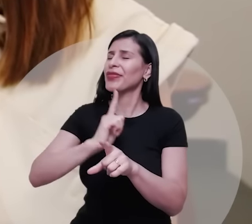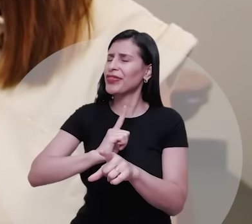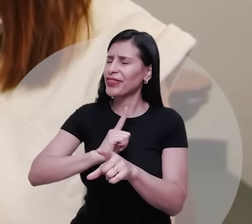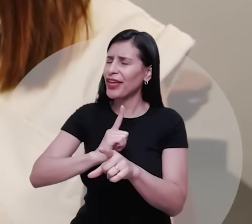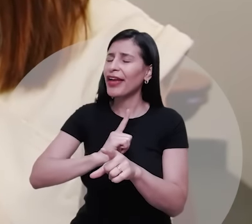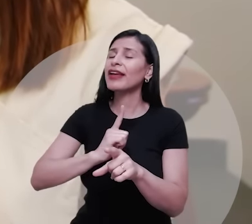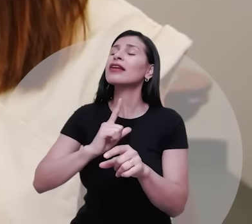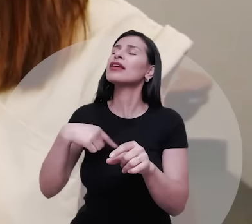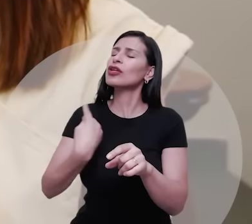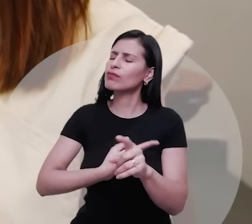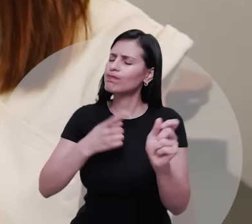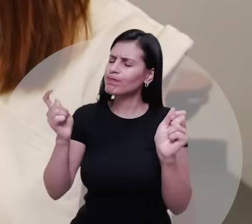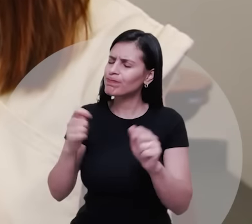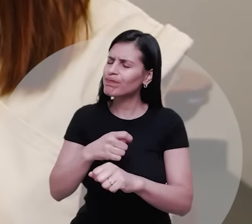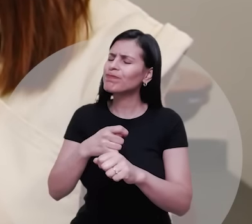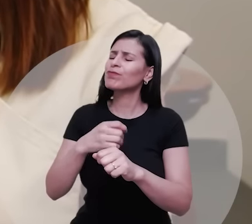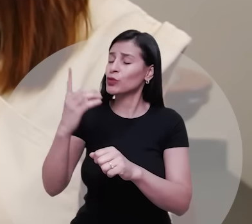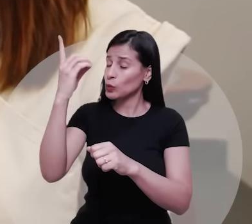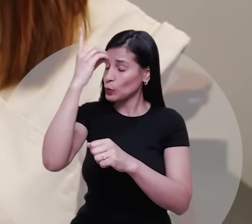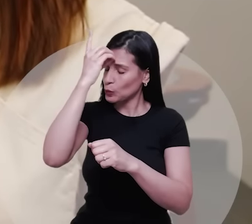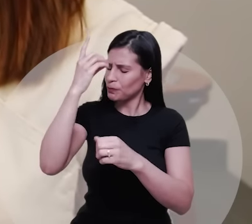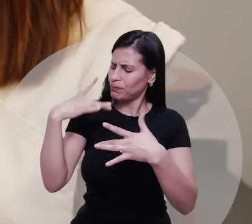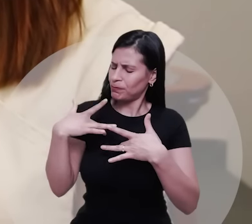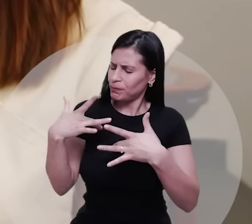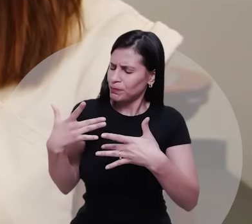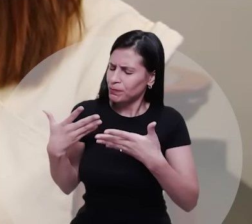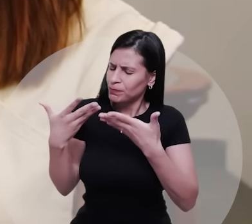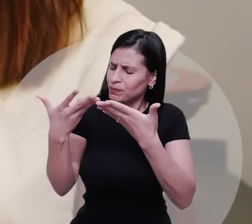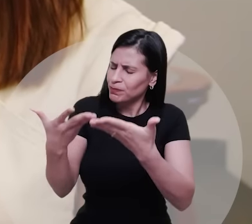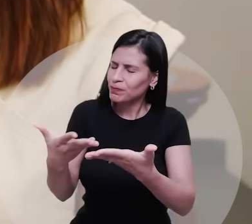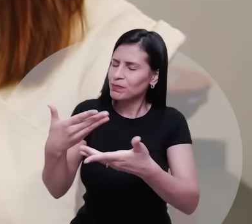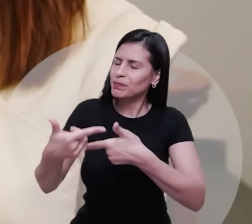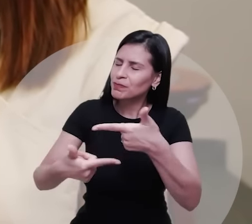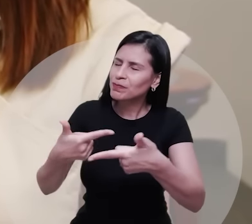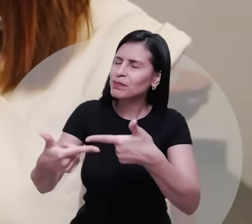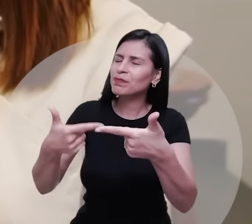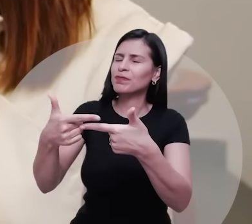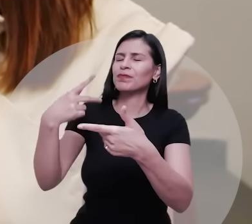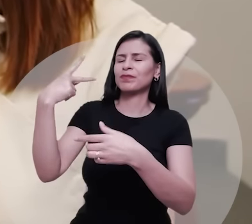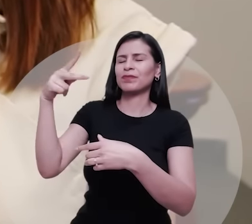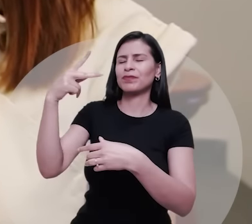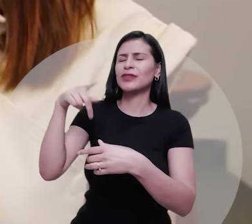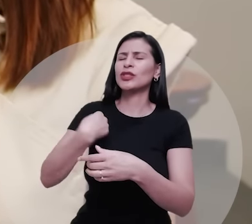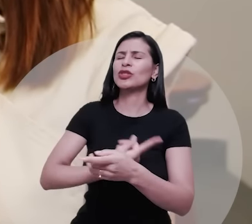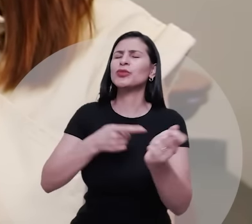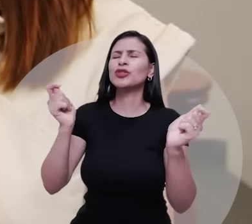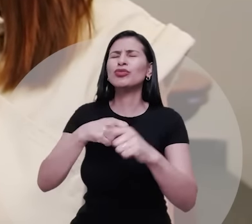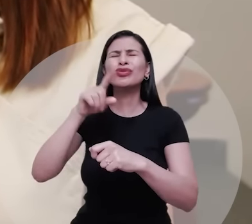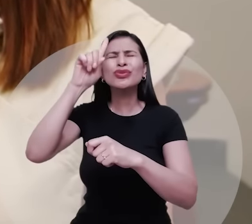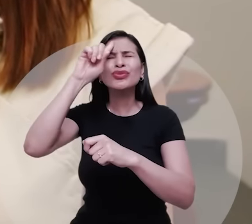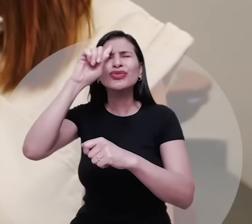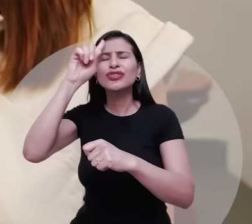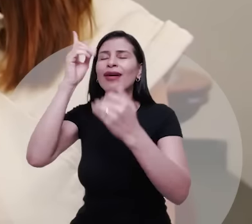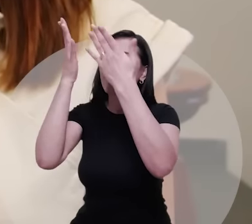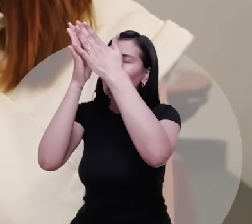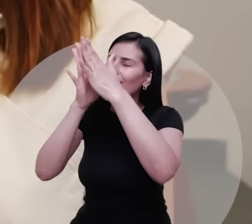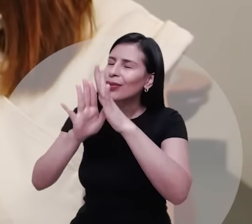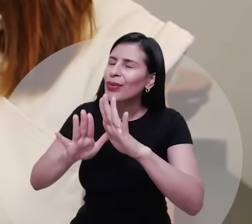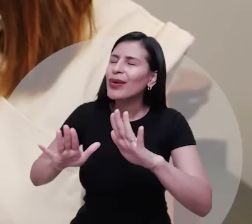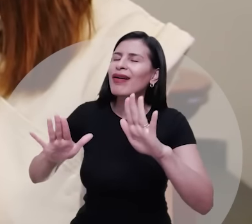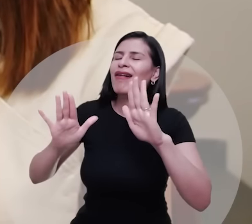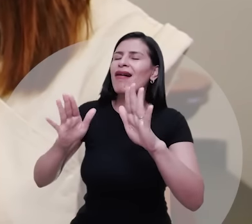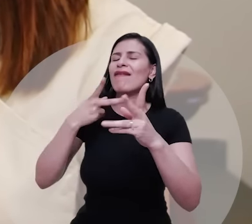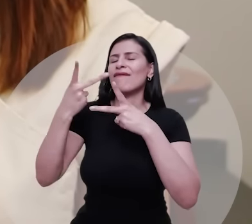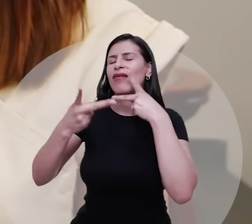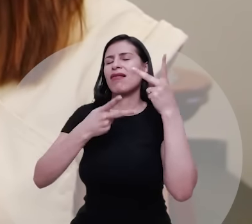colocarmos esses dons a Teu serviço. Que possamos Te adorar e bendizer todos os dias da nossa vida.